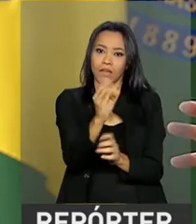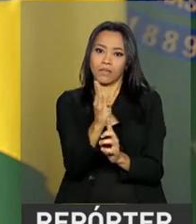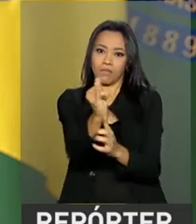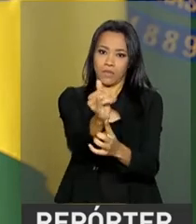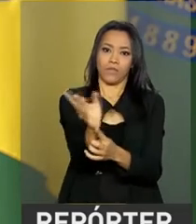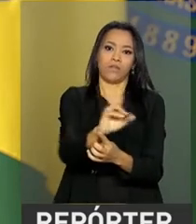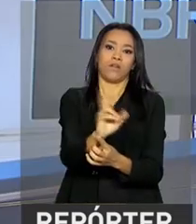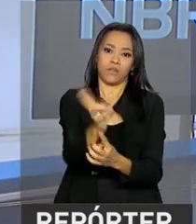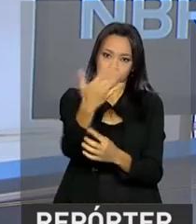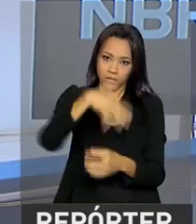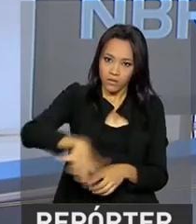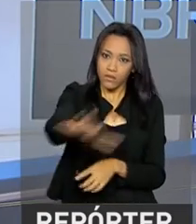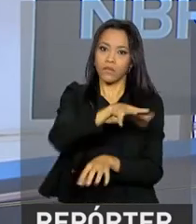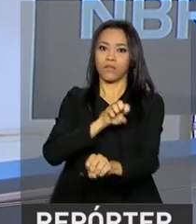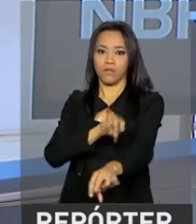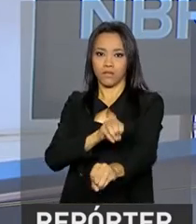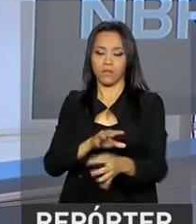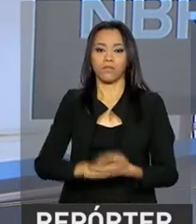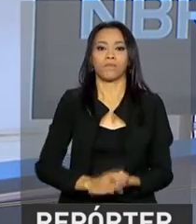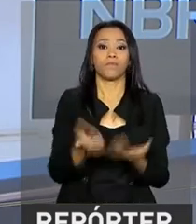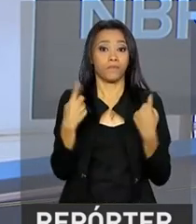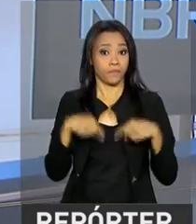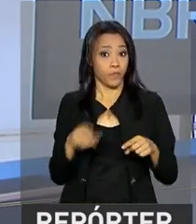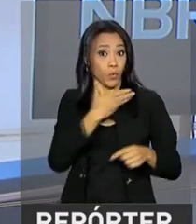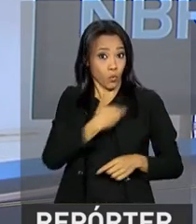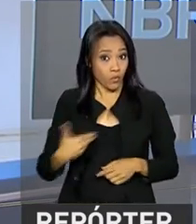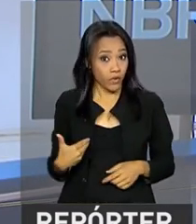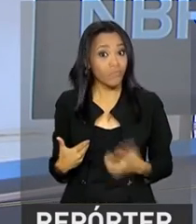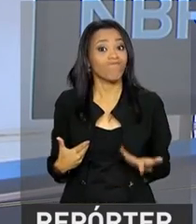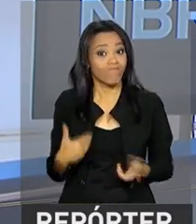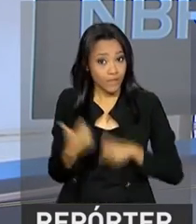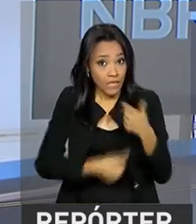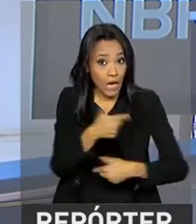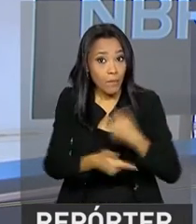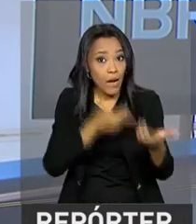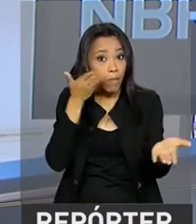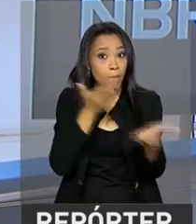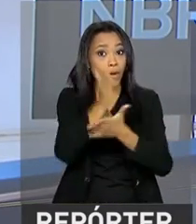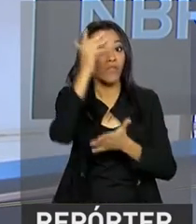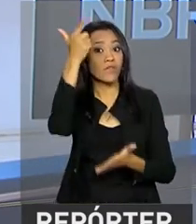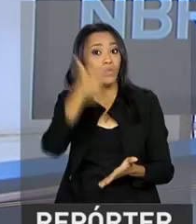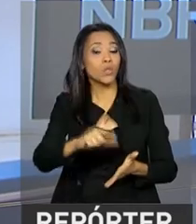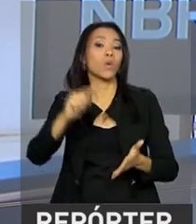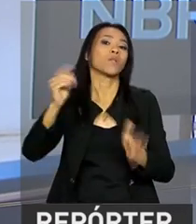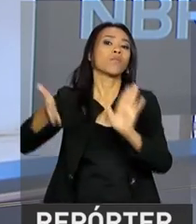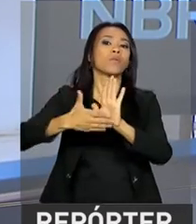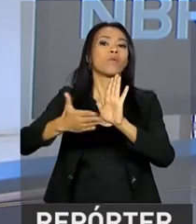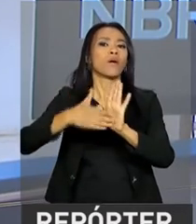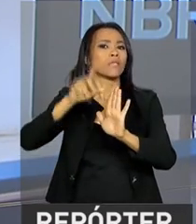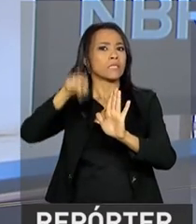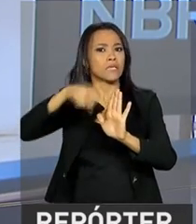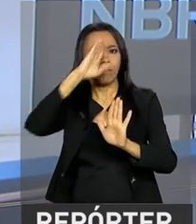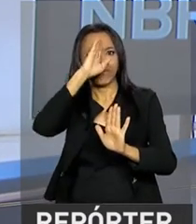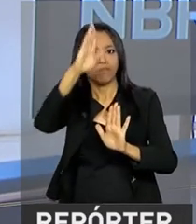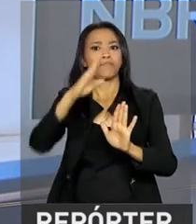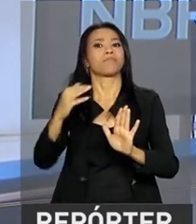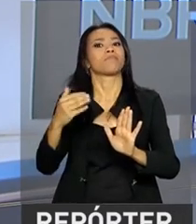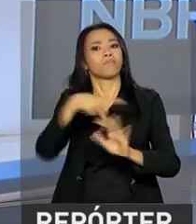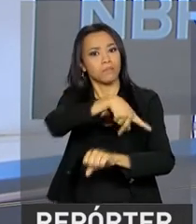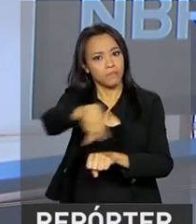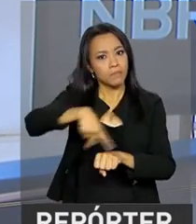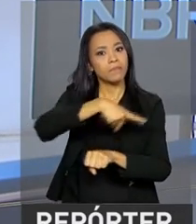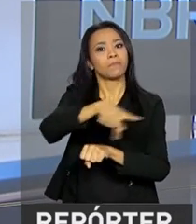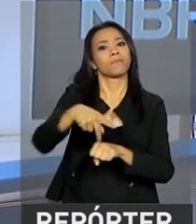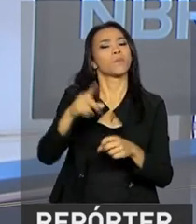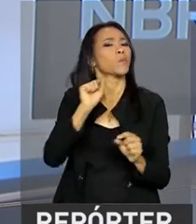para a educação. E olha, o governo trabalha agora pela aprovação de outra reforma que também é considerada prioritária para o